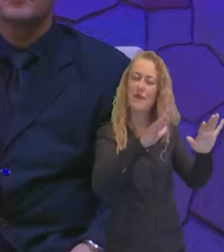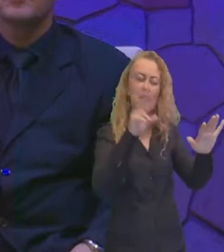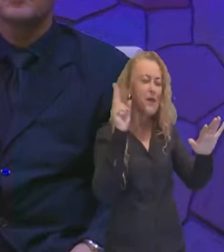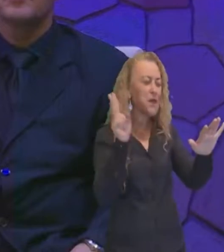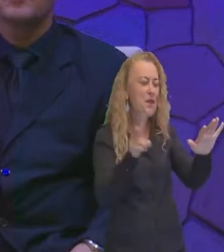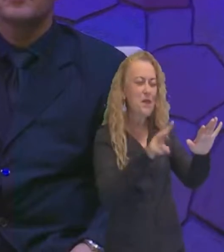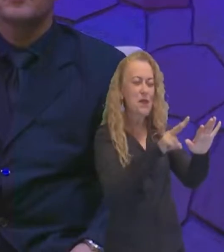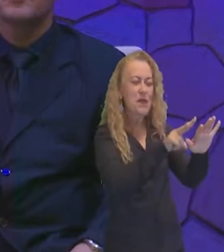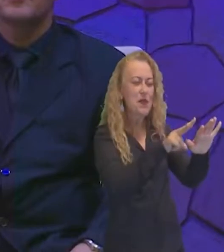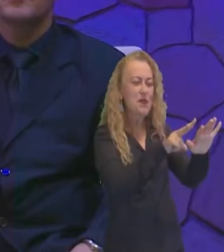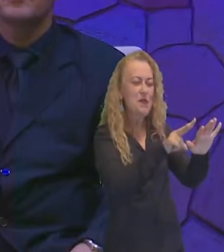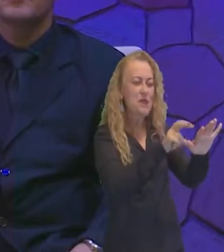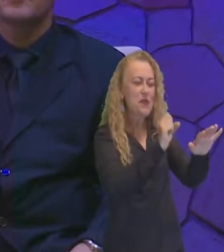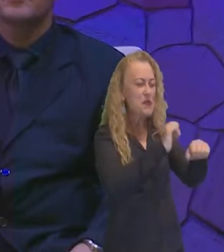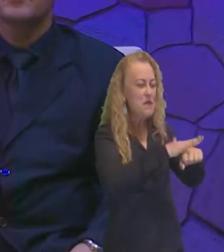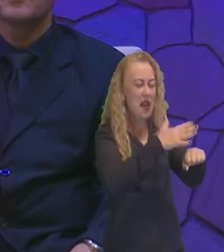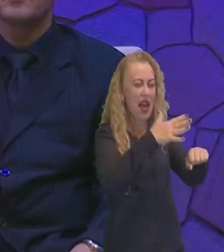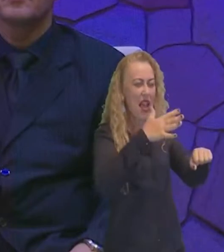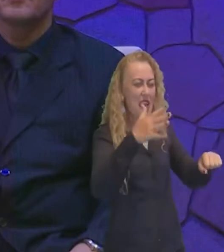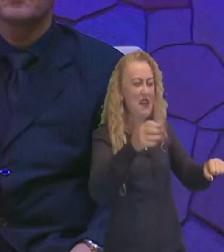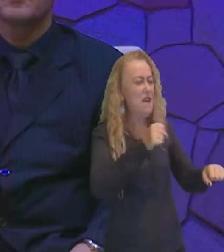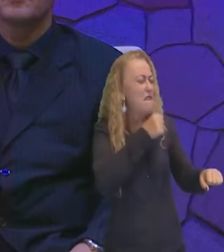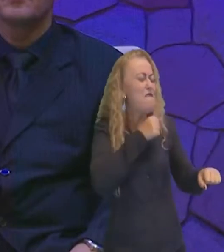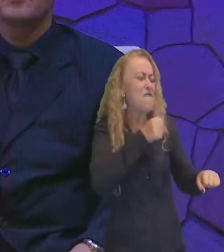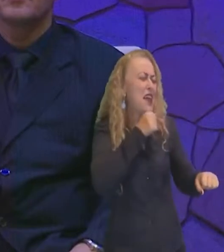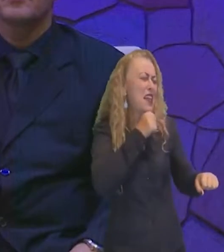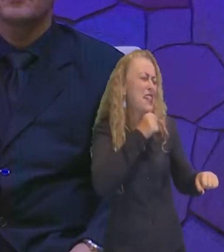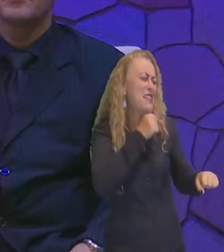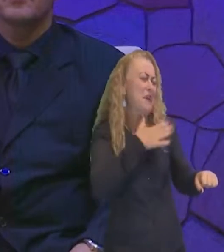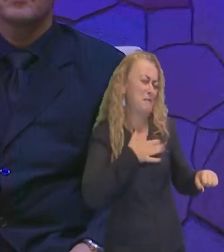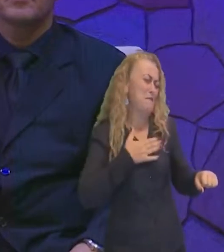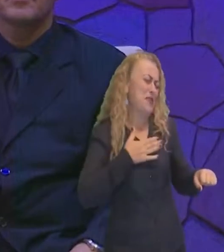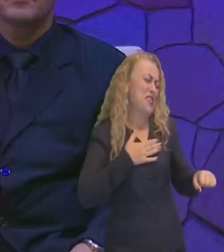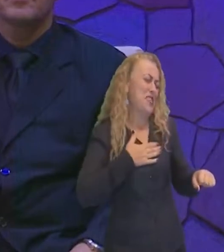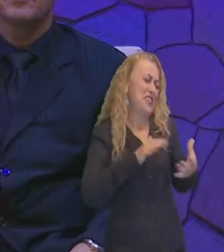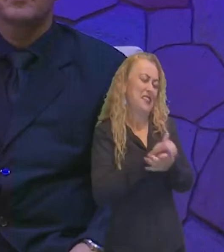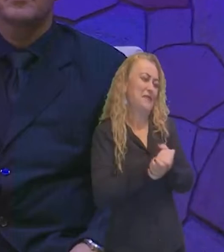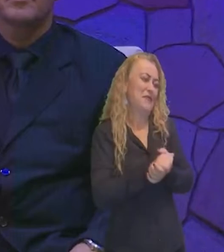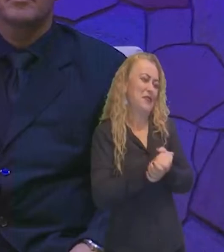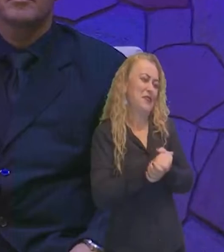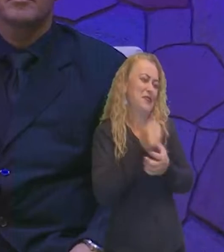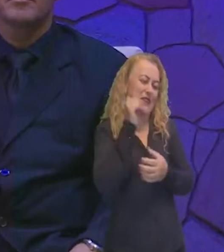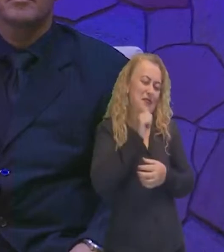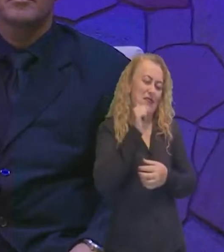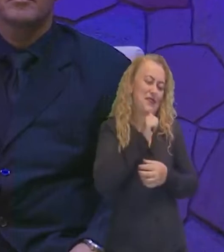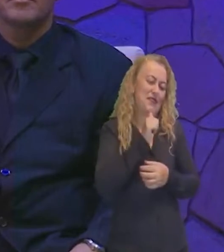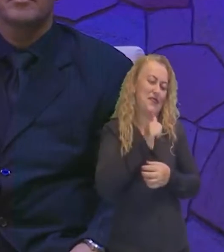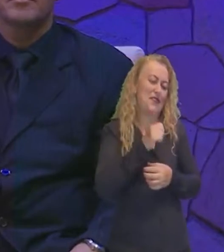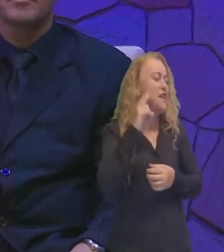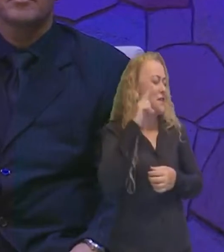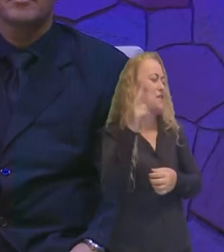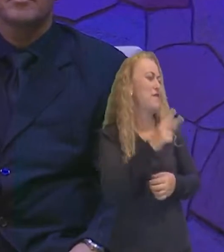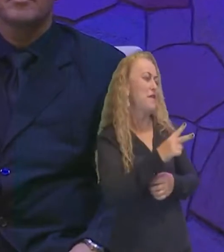e vendo a sua veinha envelhecer, e ela, o seu veinho, envelhecendo. É verdade, irmãos, eu